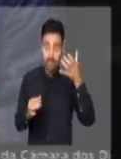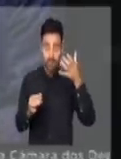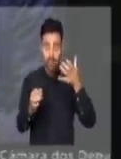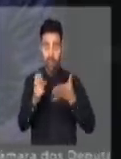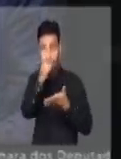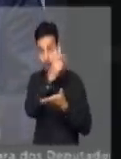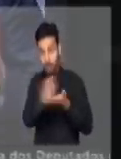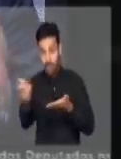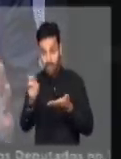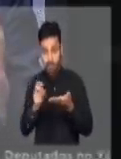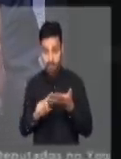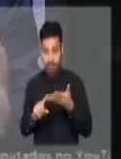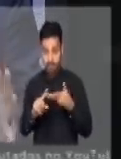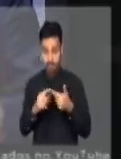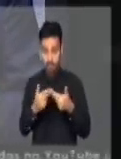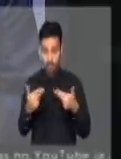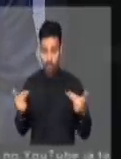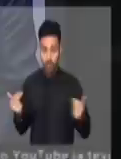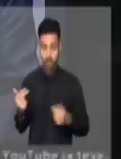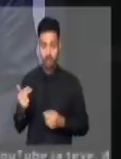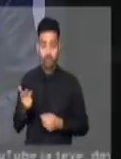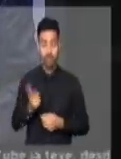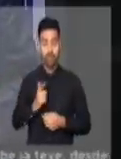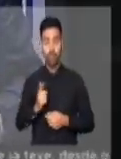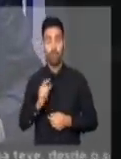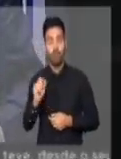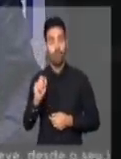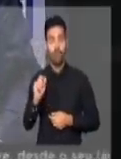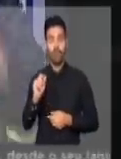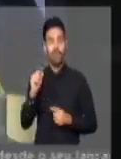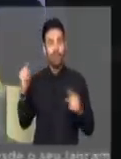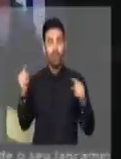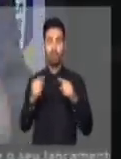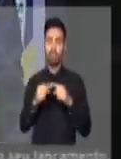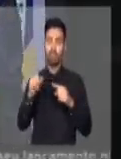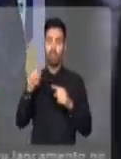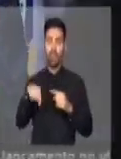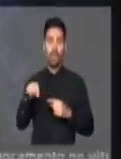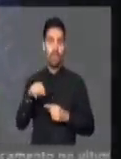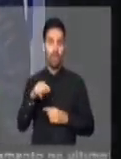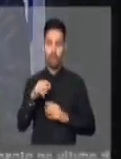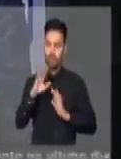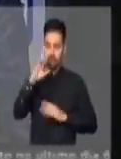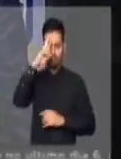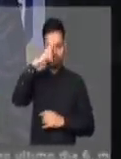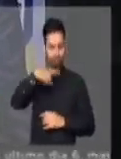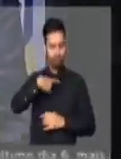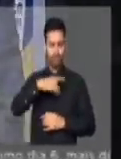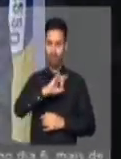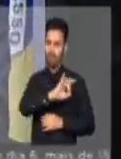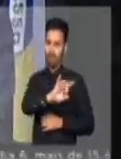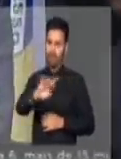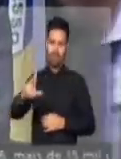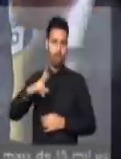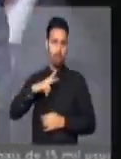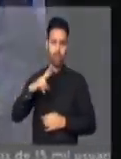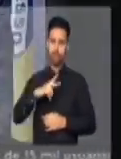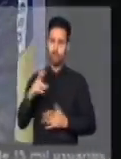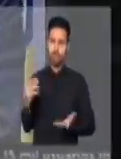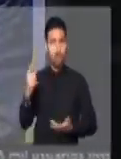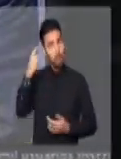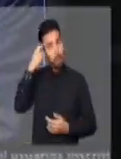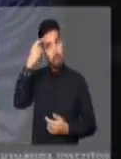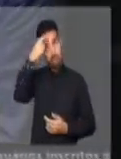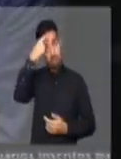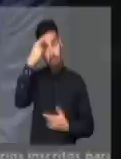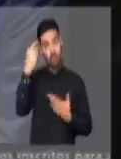implicações estará inexoravelmente vinculada à solidão de cada consciência de cada um de nós.